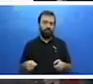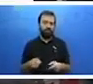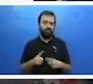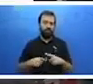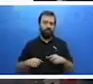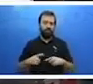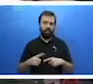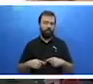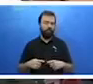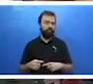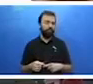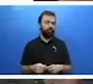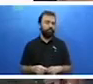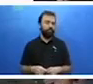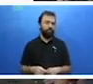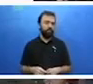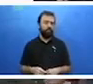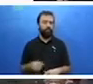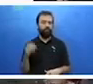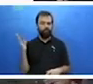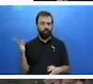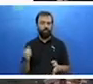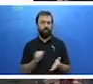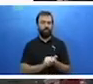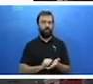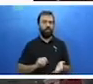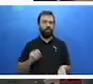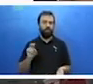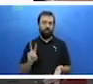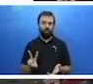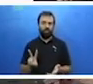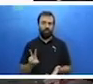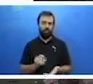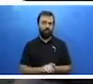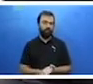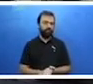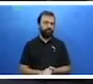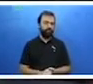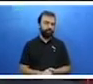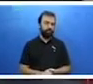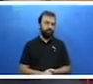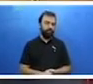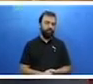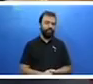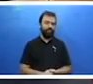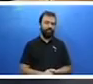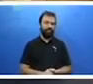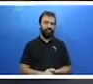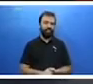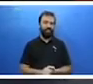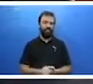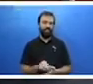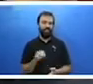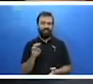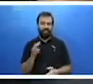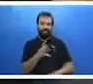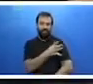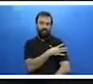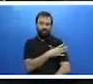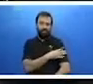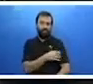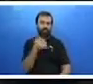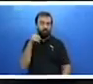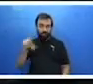O exercício 2 é uma cruzadinha. E esse eu falei, não, quarto ano dá conta, né, Caio? Eu acho que o quarto